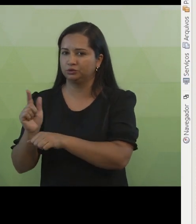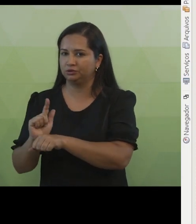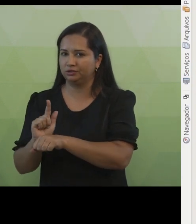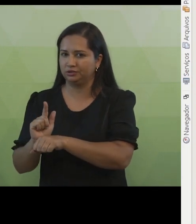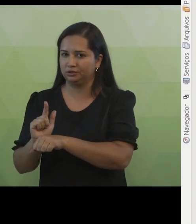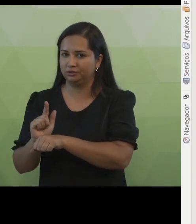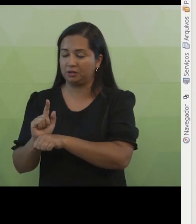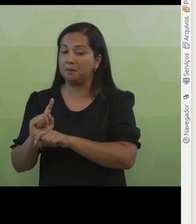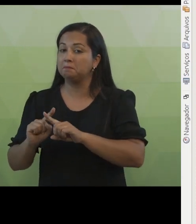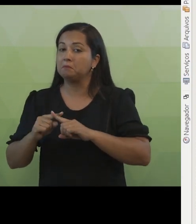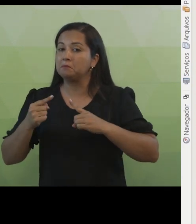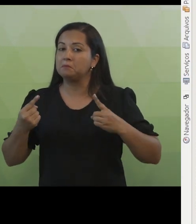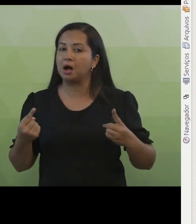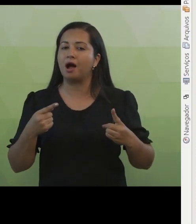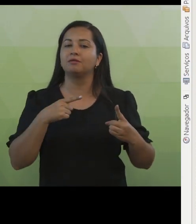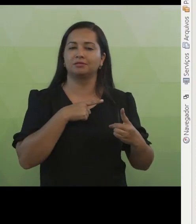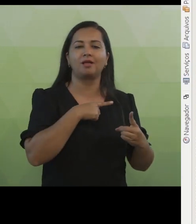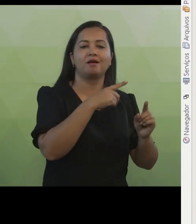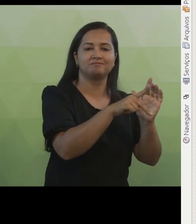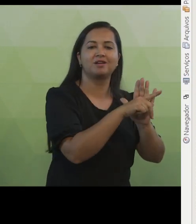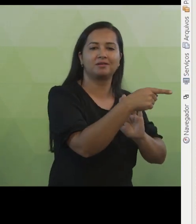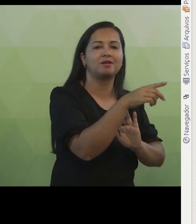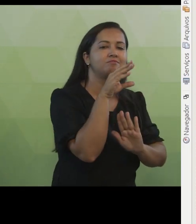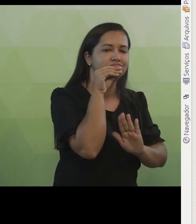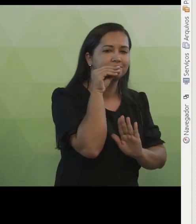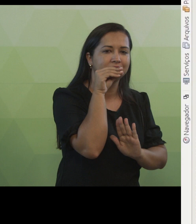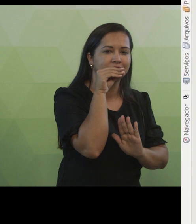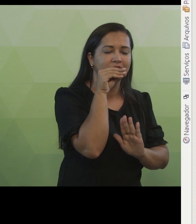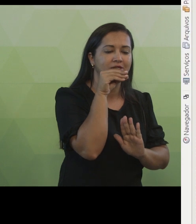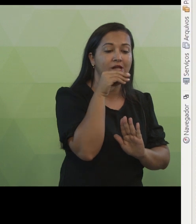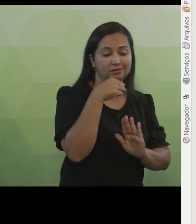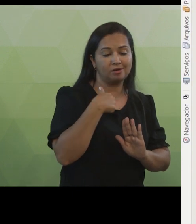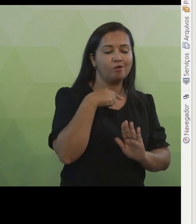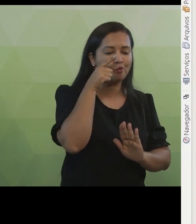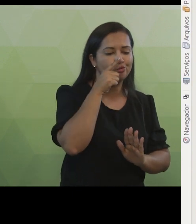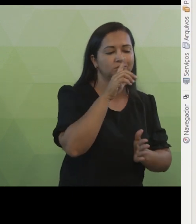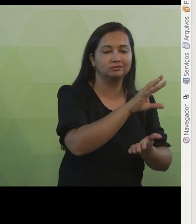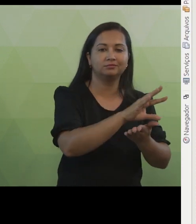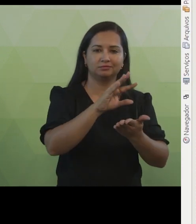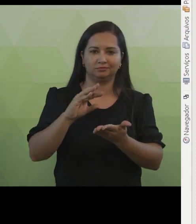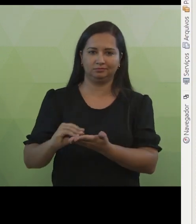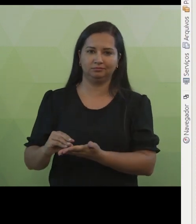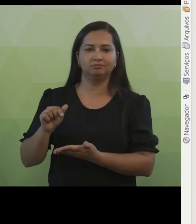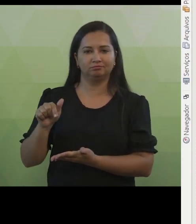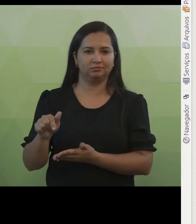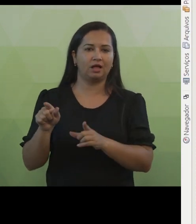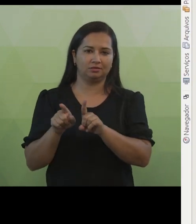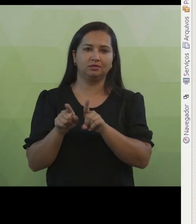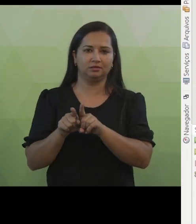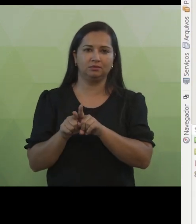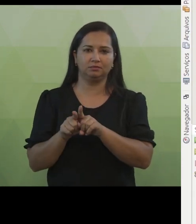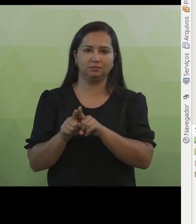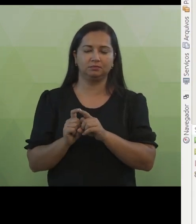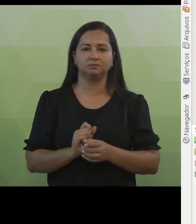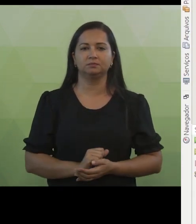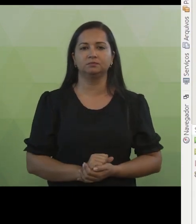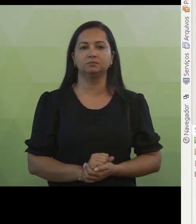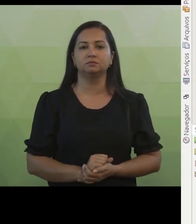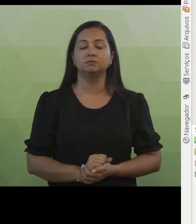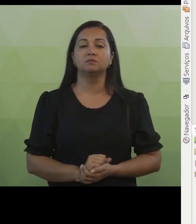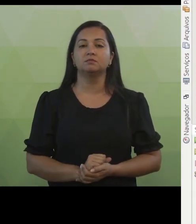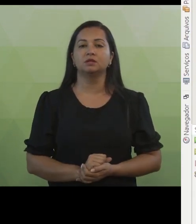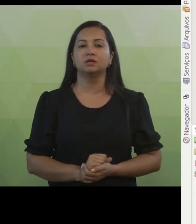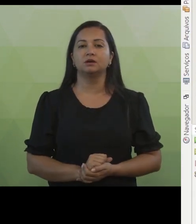funcionário, eu consigo também ter disponível esse método. Se eu executar esse nosso código, veremos